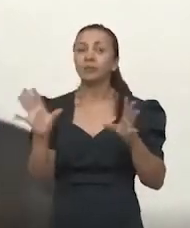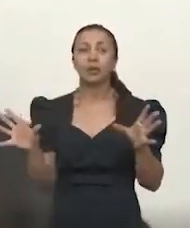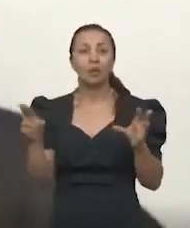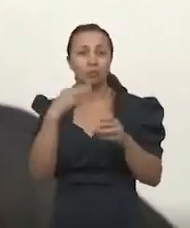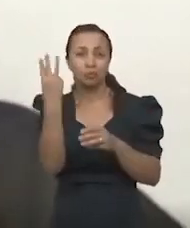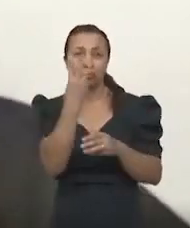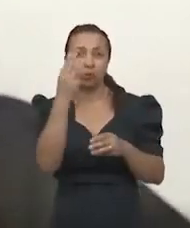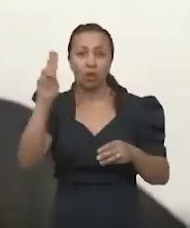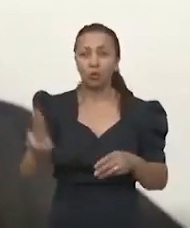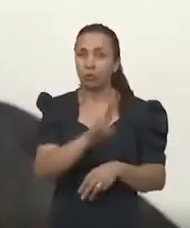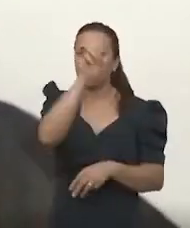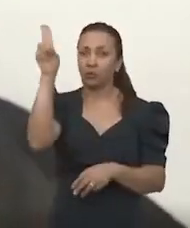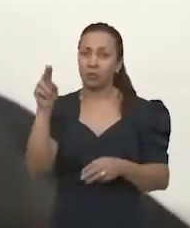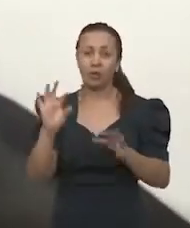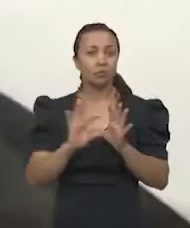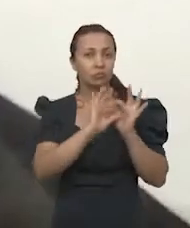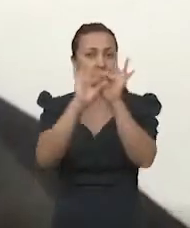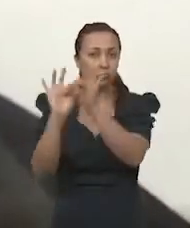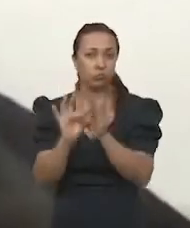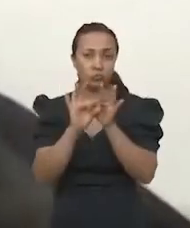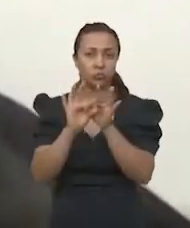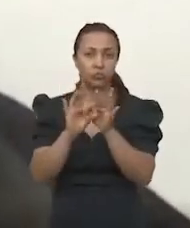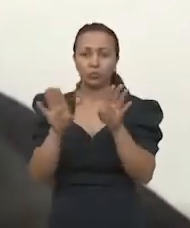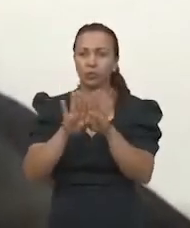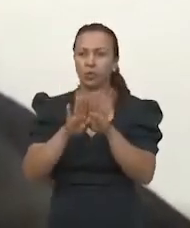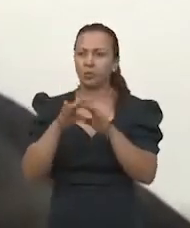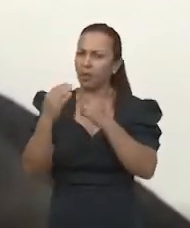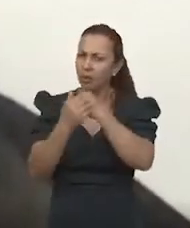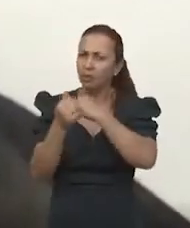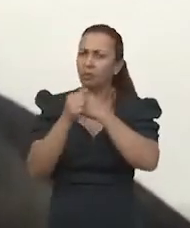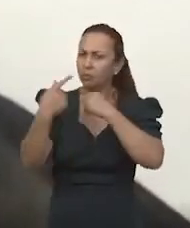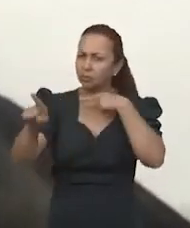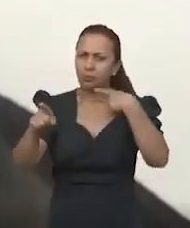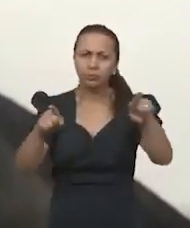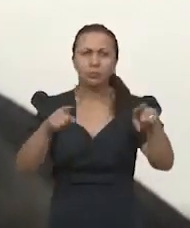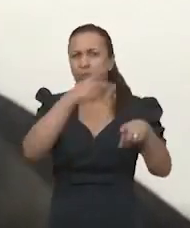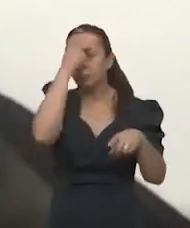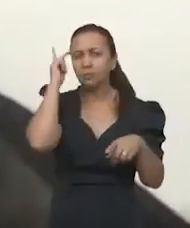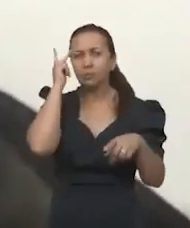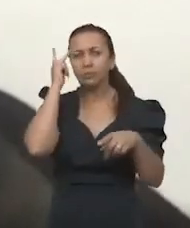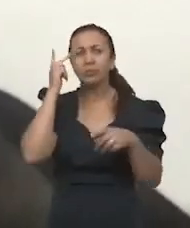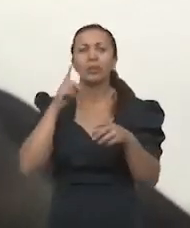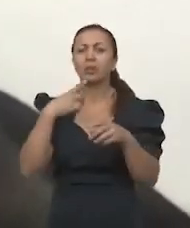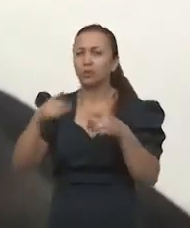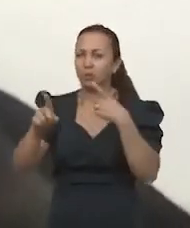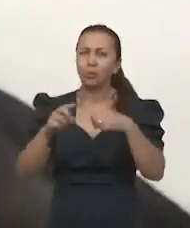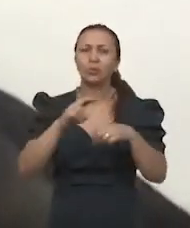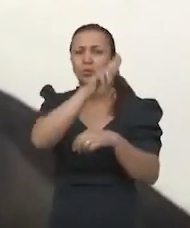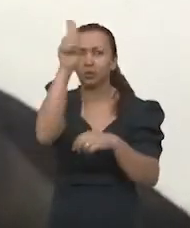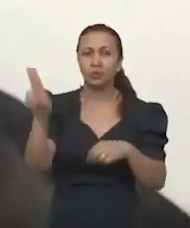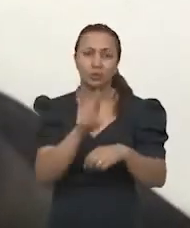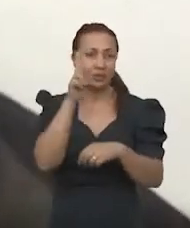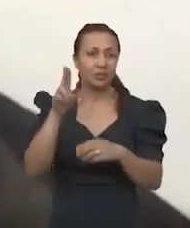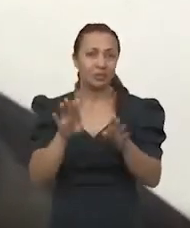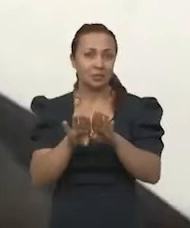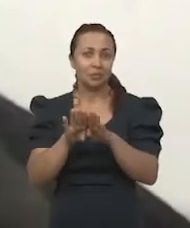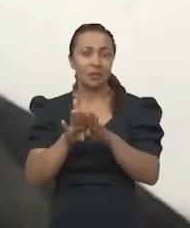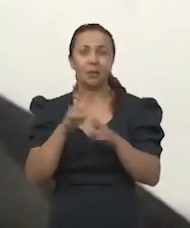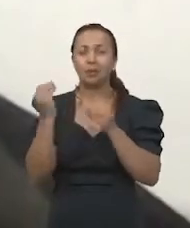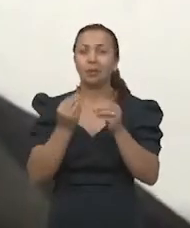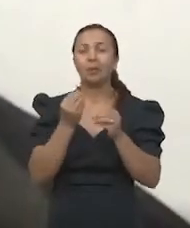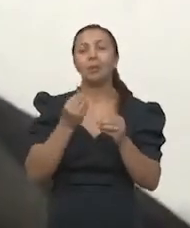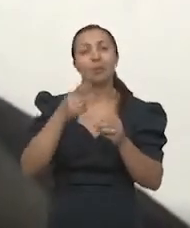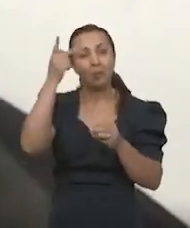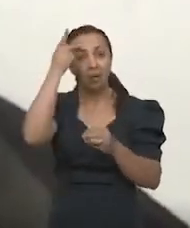a gente compôs aí essa rede. Começamos a chamar também outros pesquisadores de outras universidades brasileiras, como é o